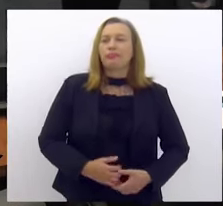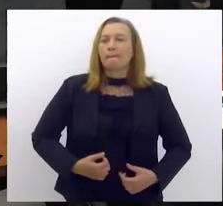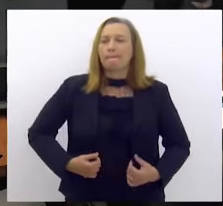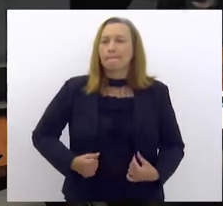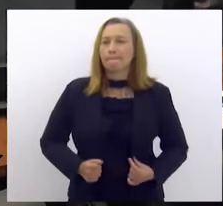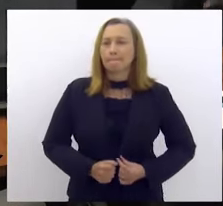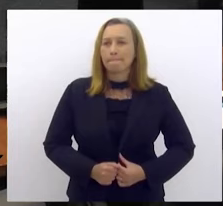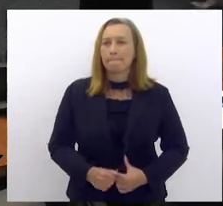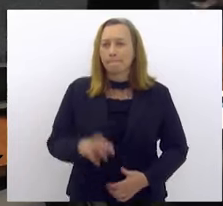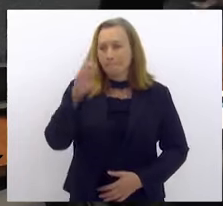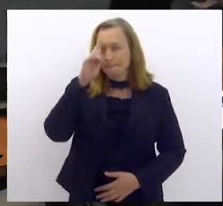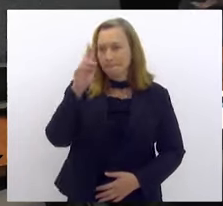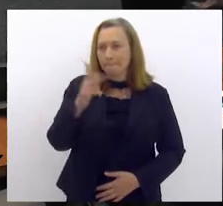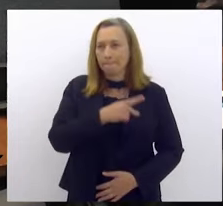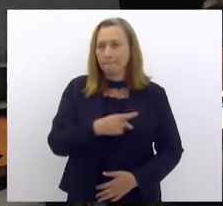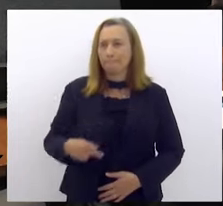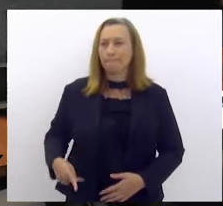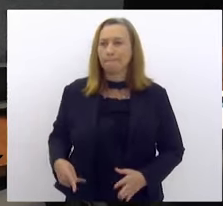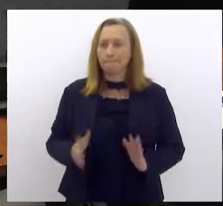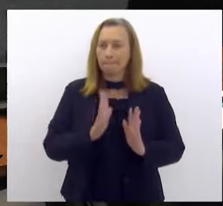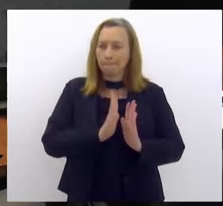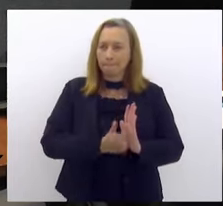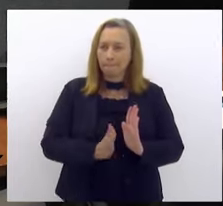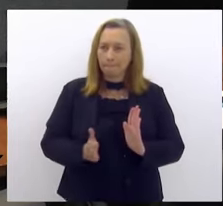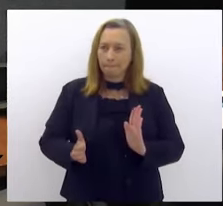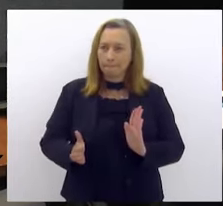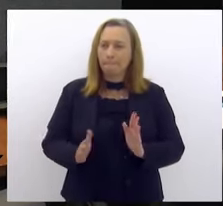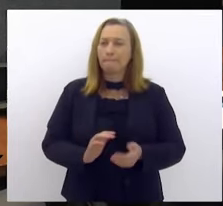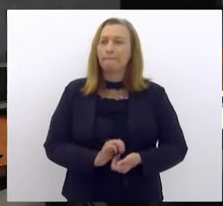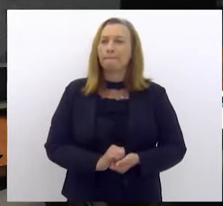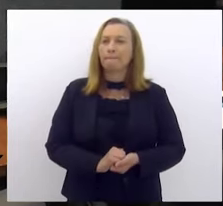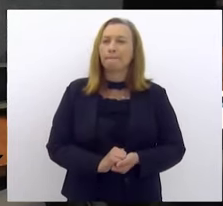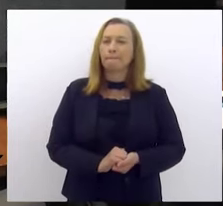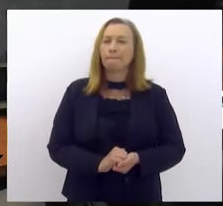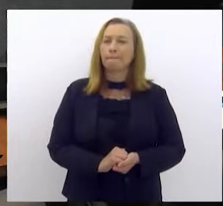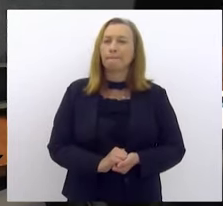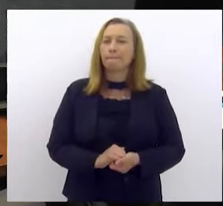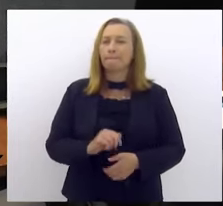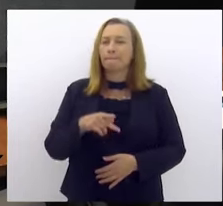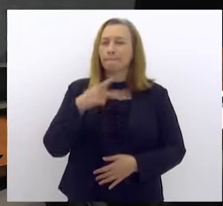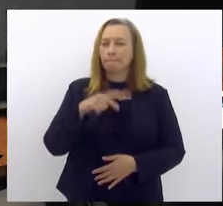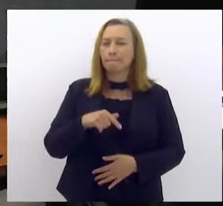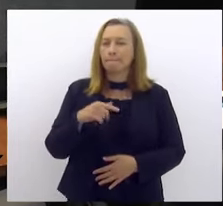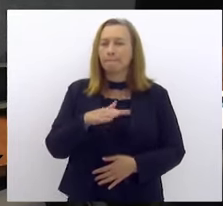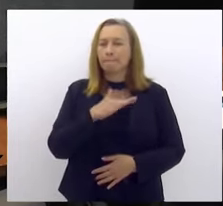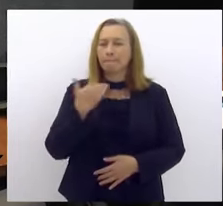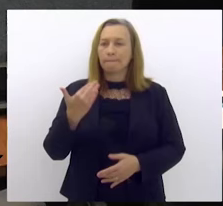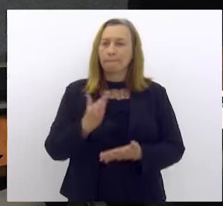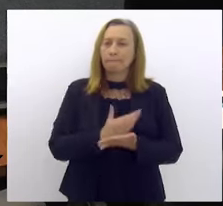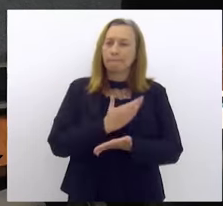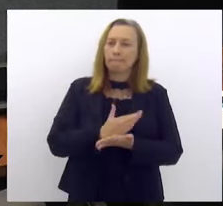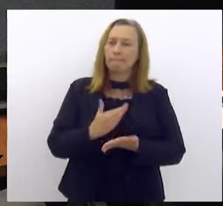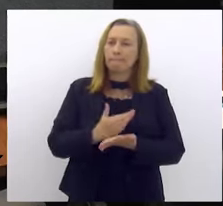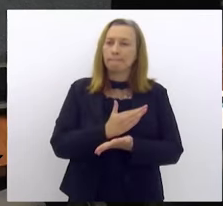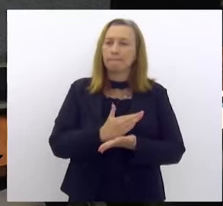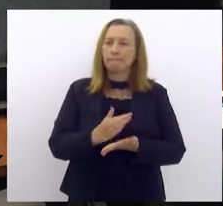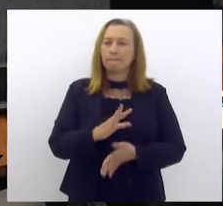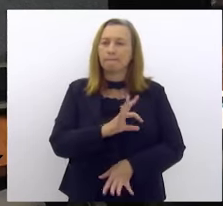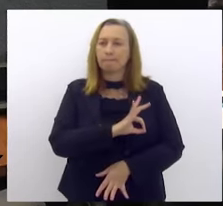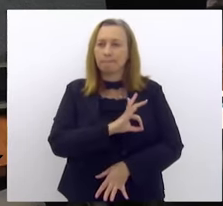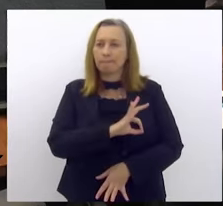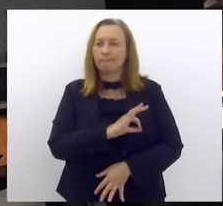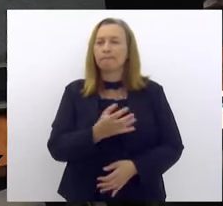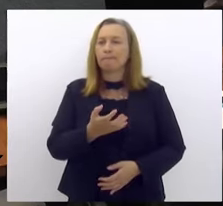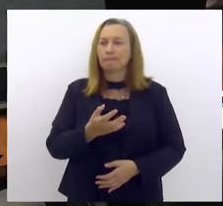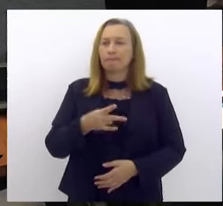Senhor presidente, pela ordem. Senhor presidente, foi falando aqui a morte de alguns agentes, né? E aqui falar